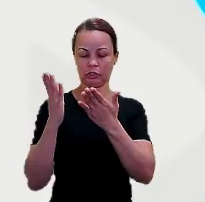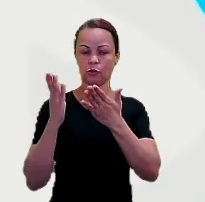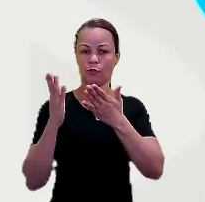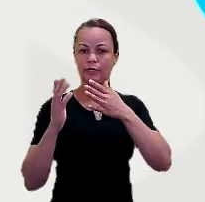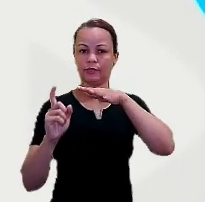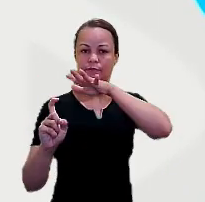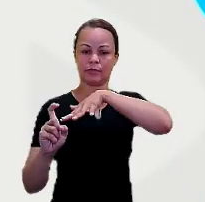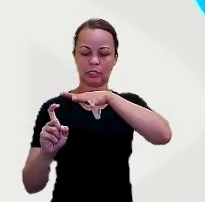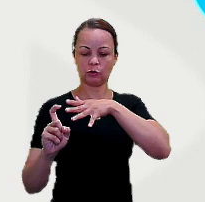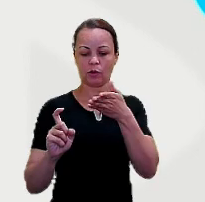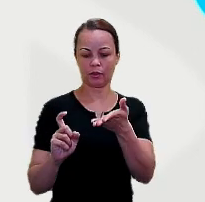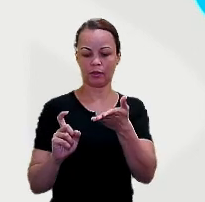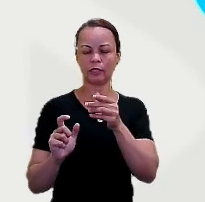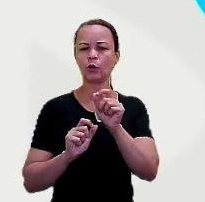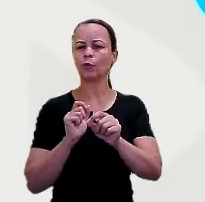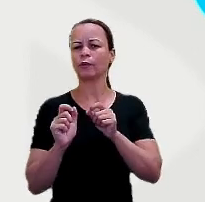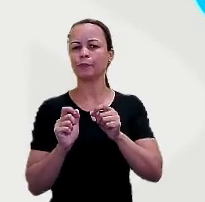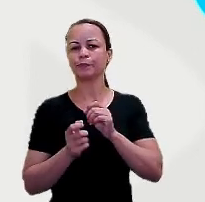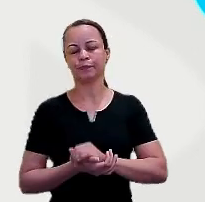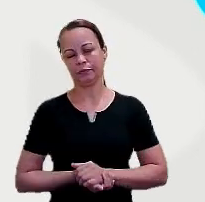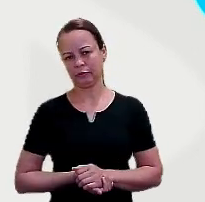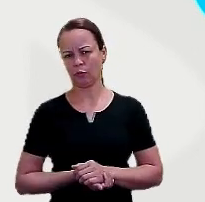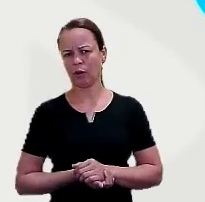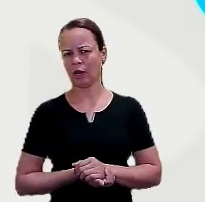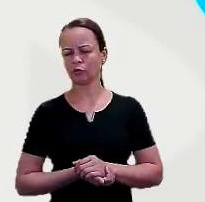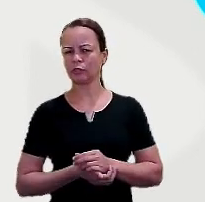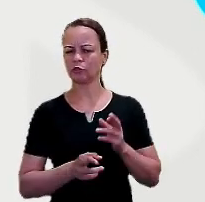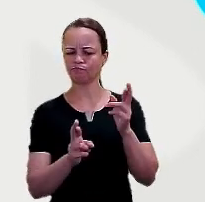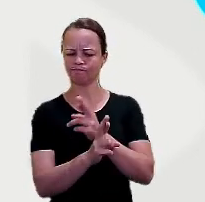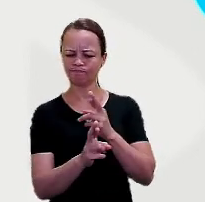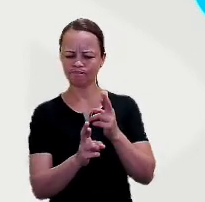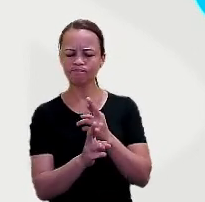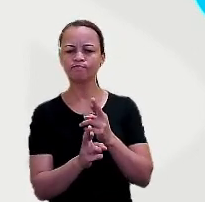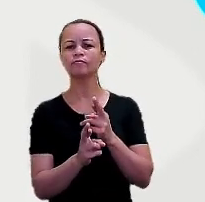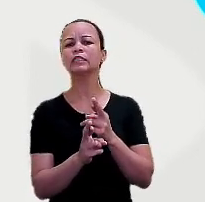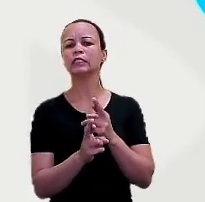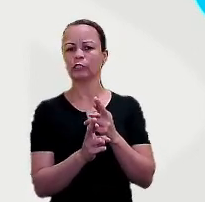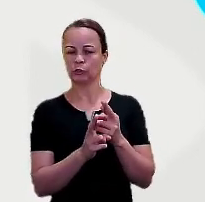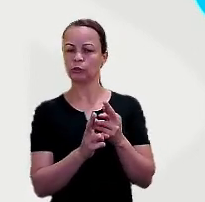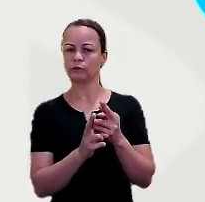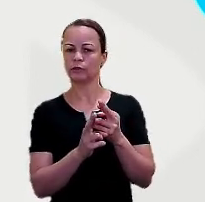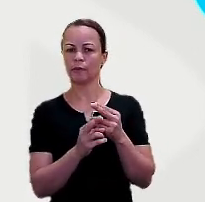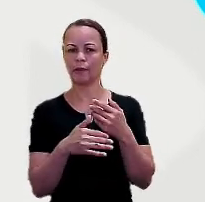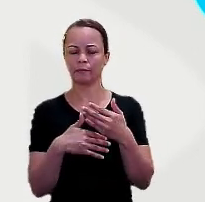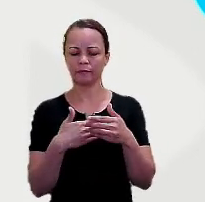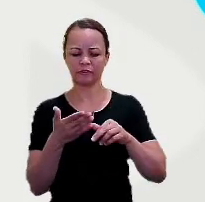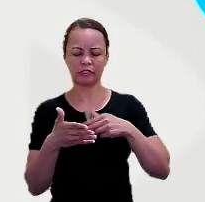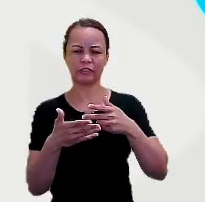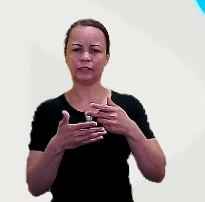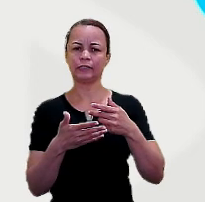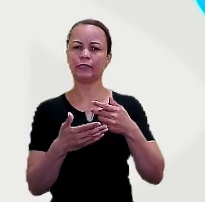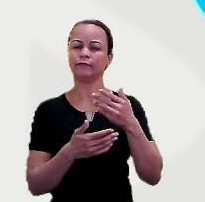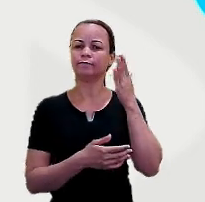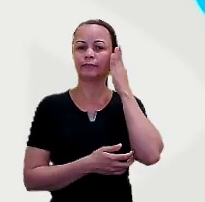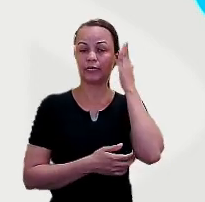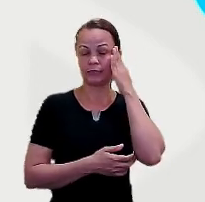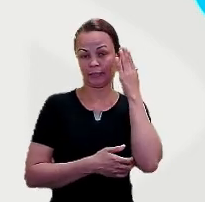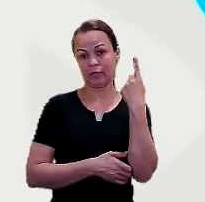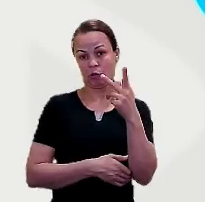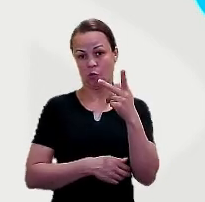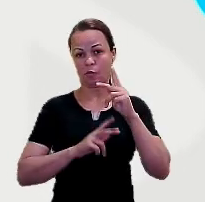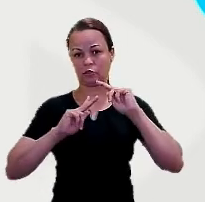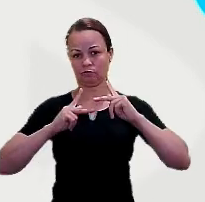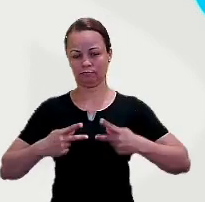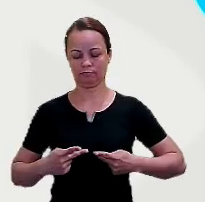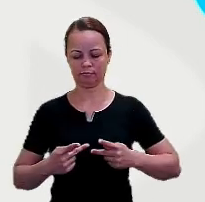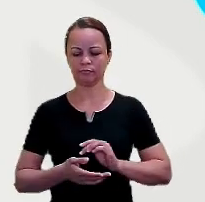difundidos, até por causa da sua relação metafórica de tentar valorizar a espécie humana. É a ideia